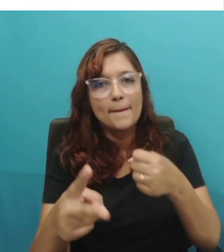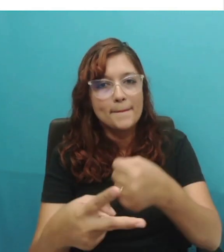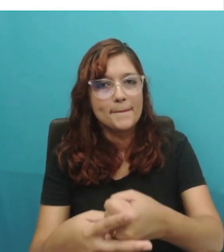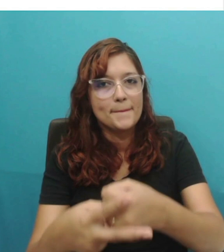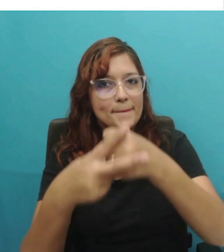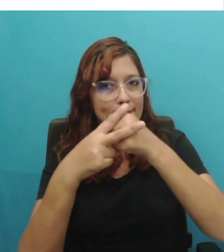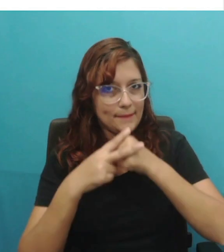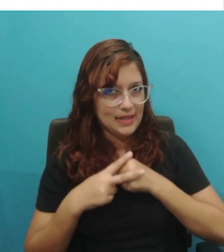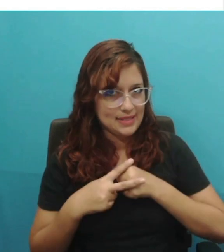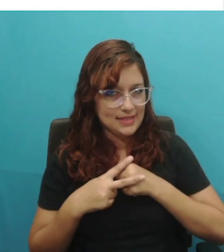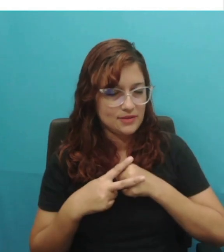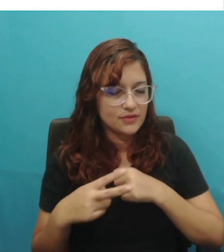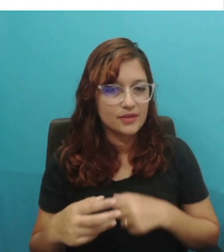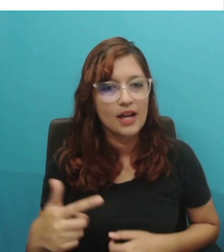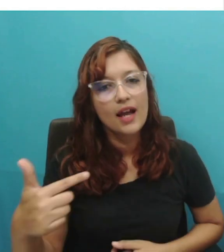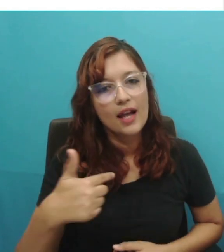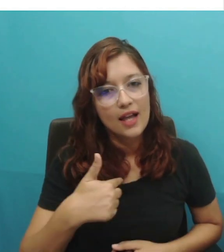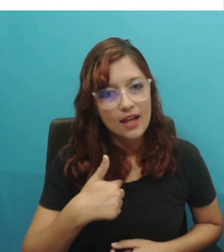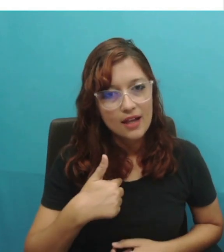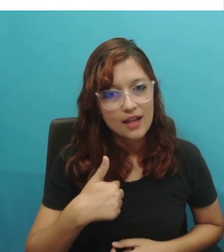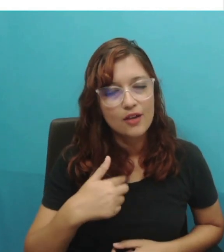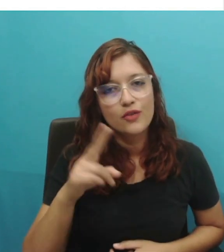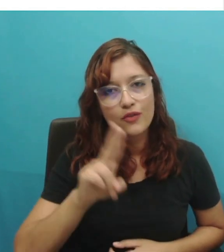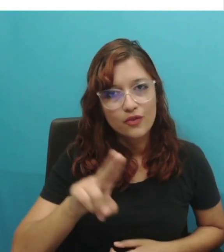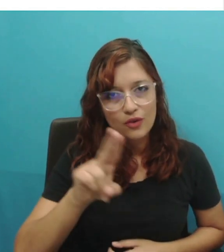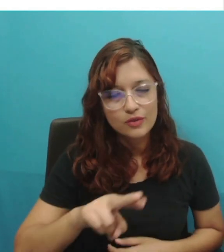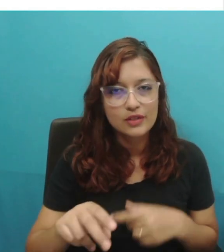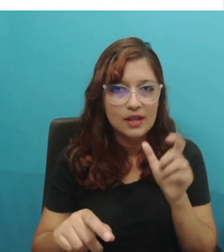Então, a voz passiva,